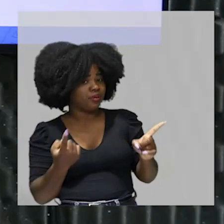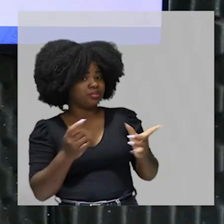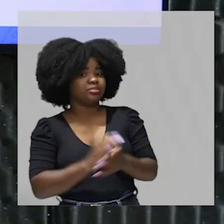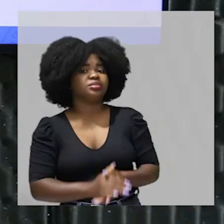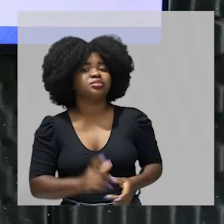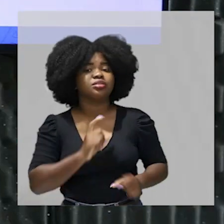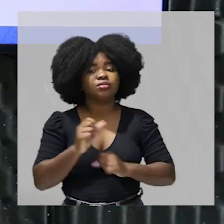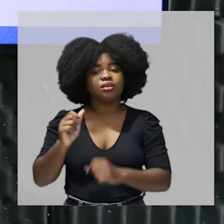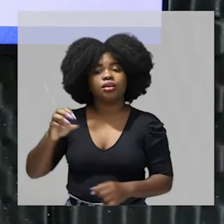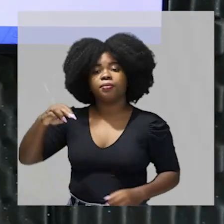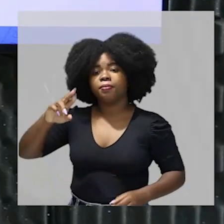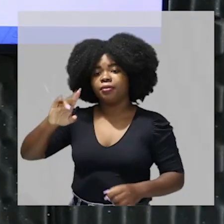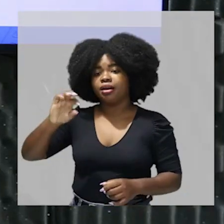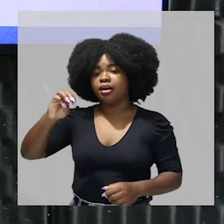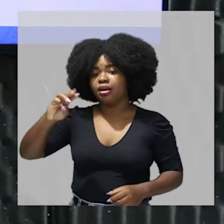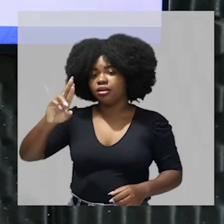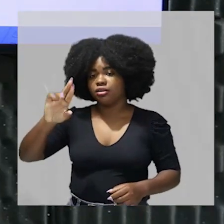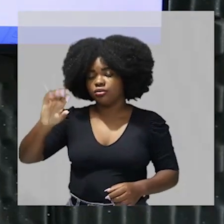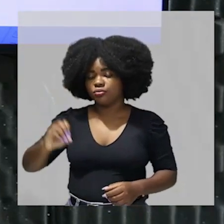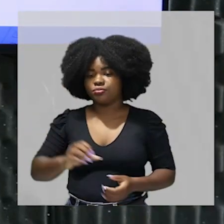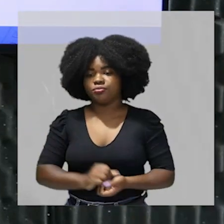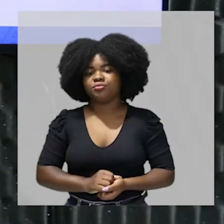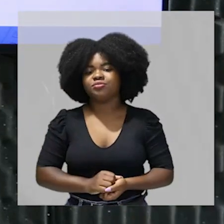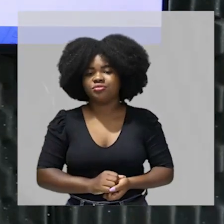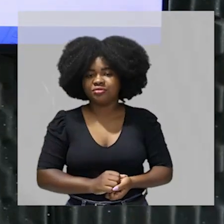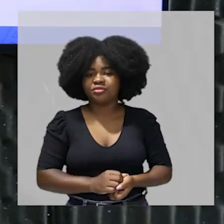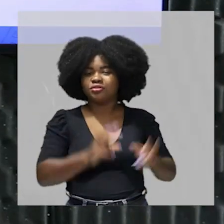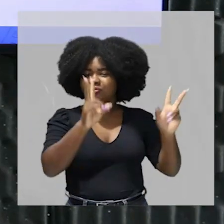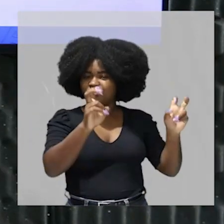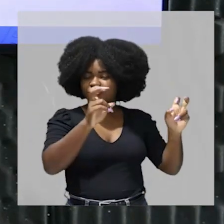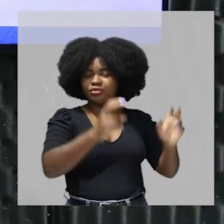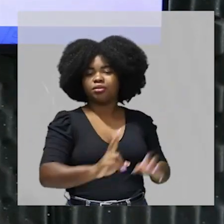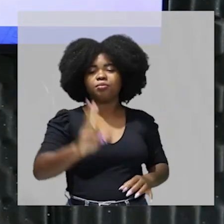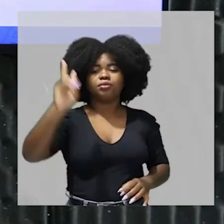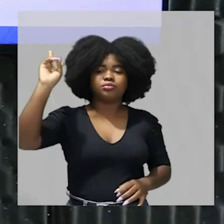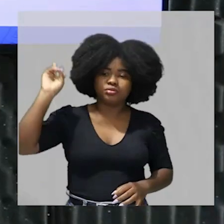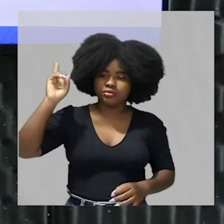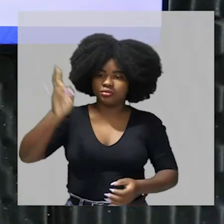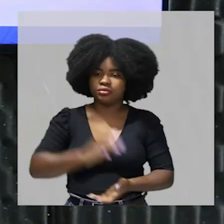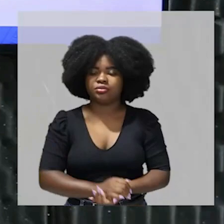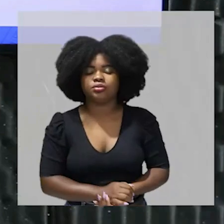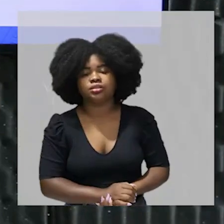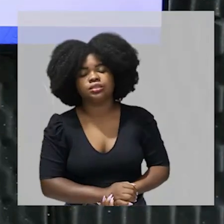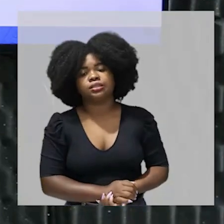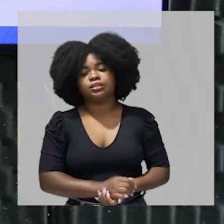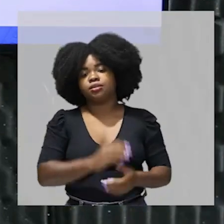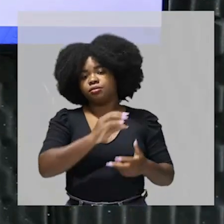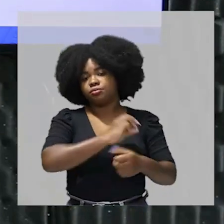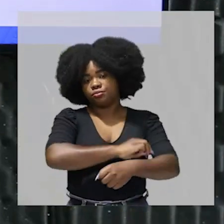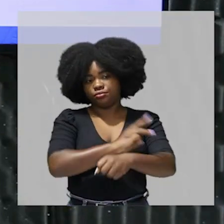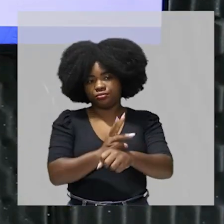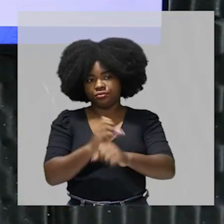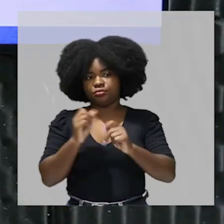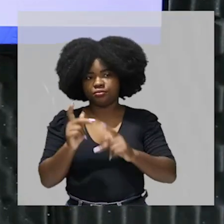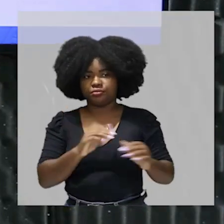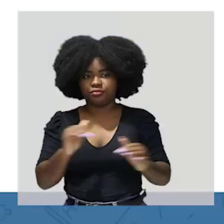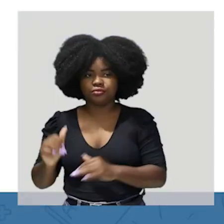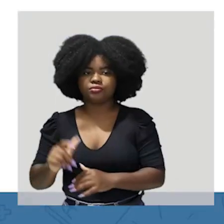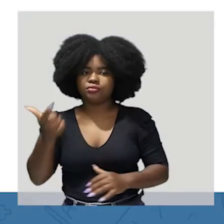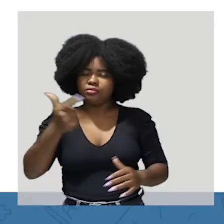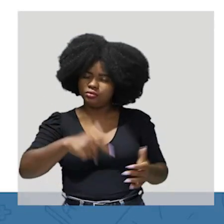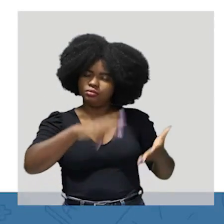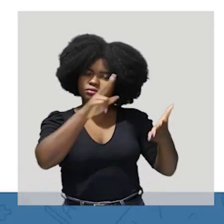Mário de Andrade Macunaíma que foi tema do vestibular da UEMA